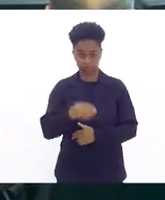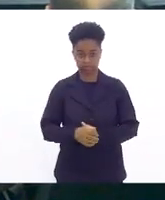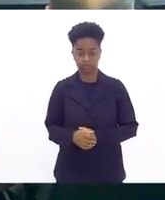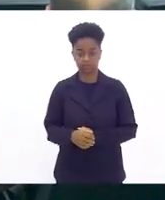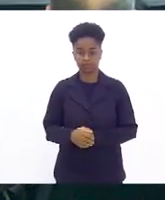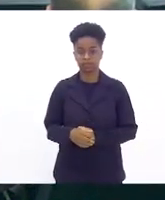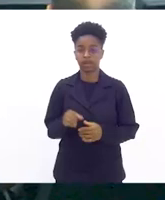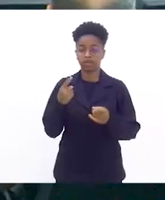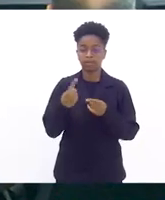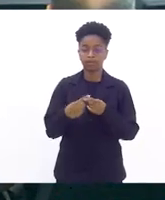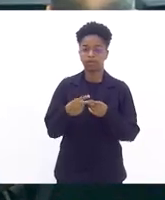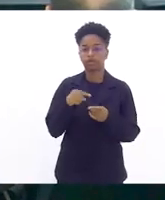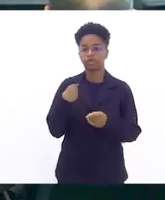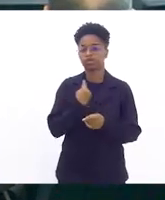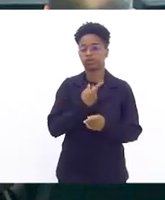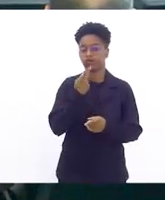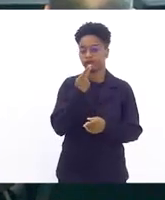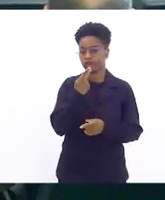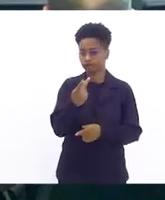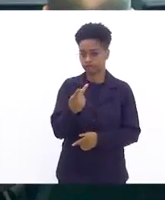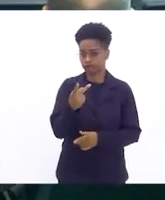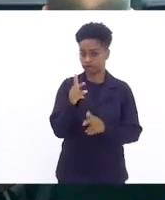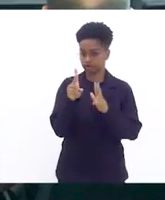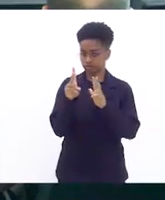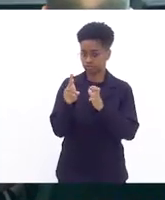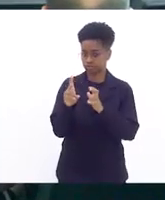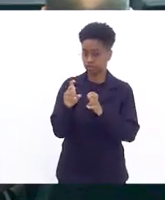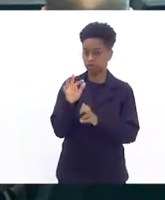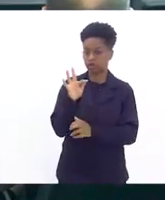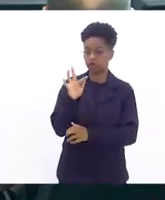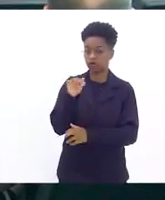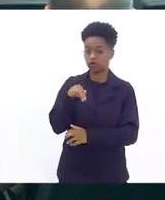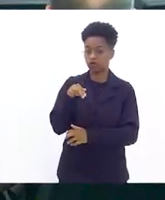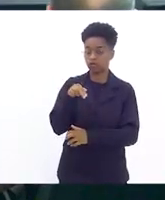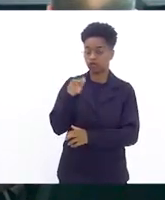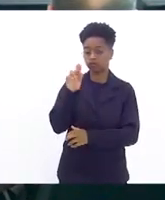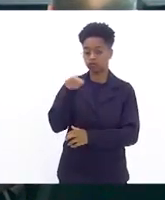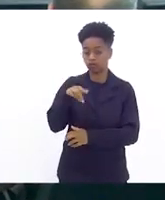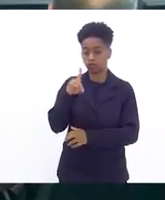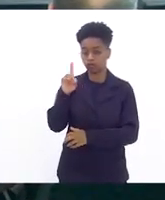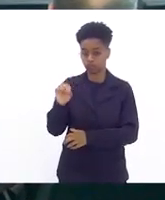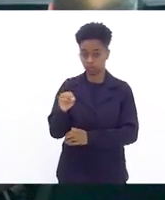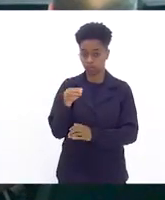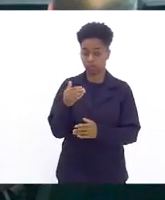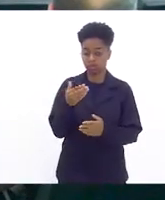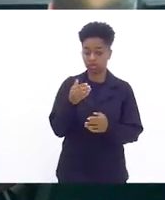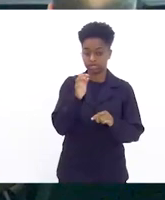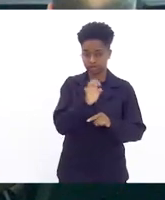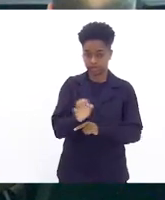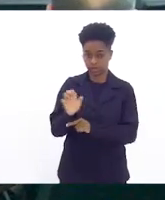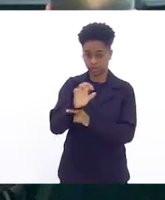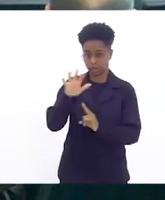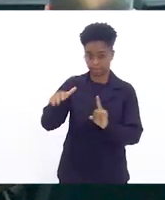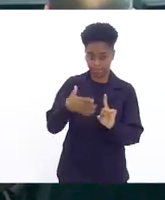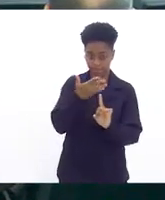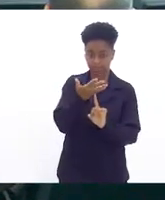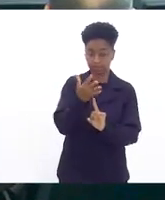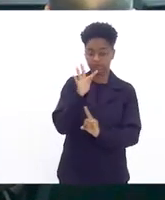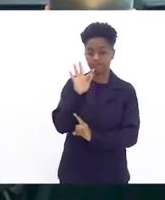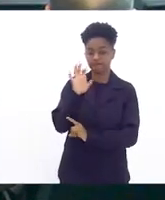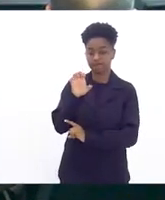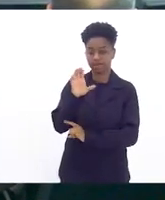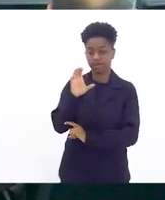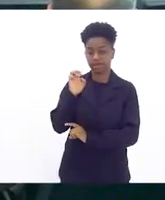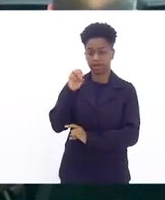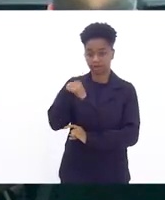porque nós estamos falando do fundo considerado fundo Estadual de Meio Ambiente o fecan né que vem com uma nomenclatura